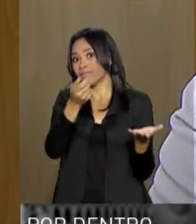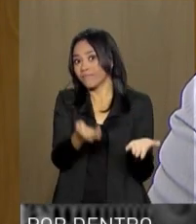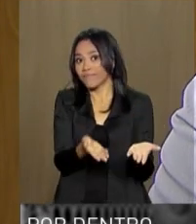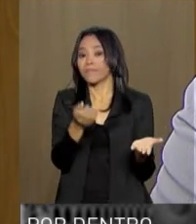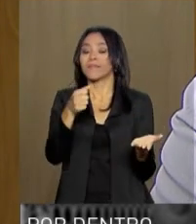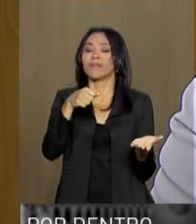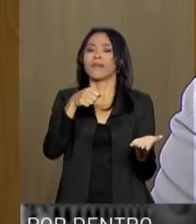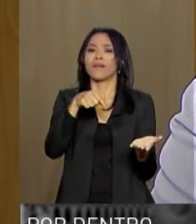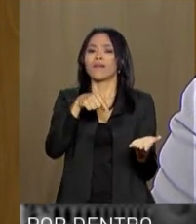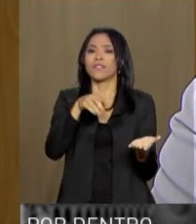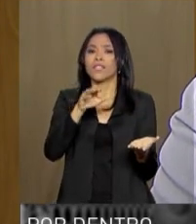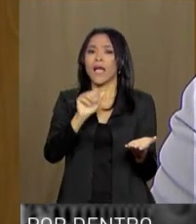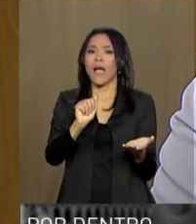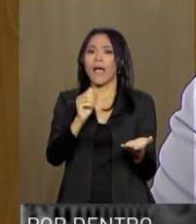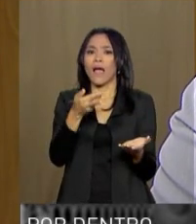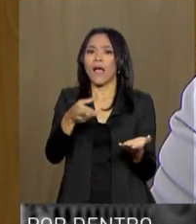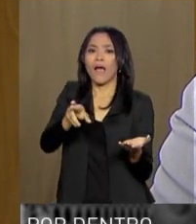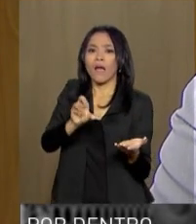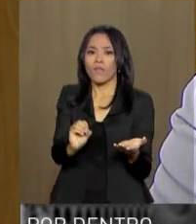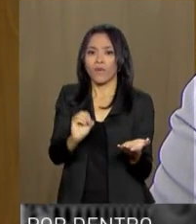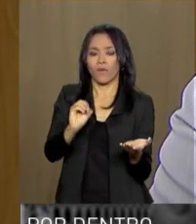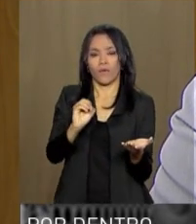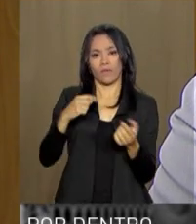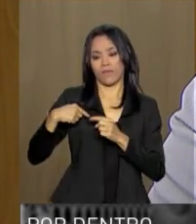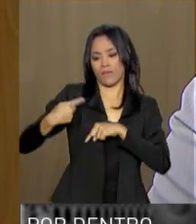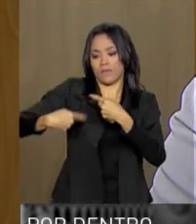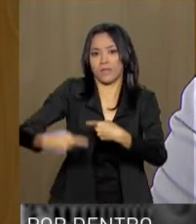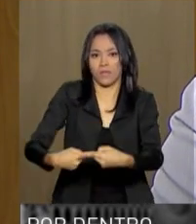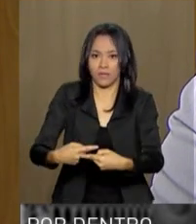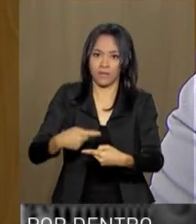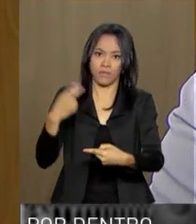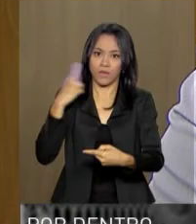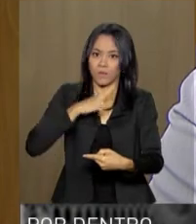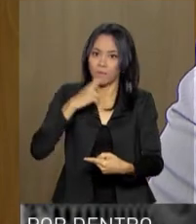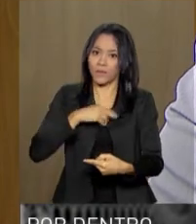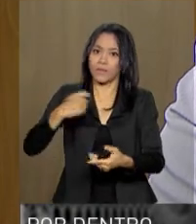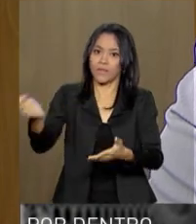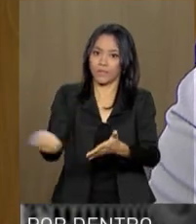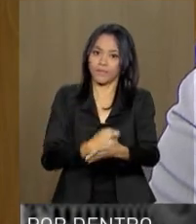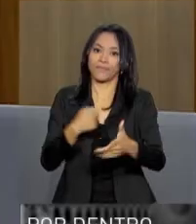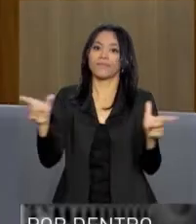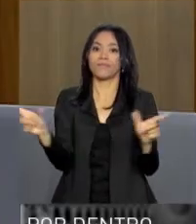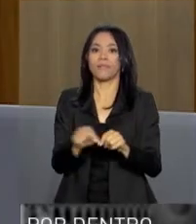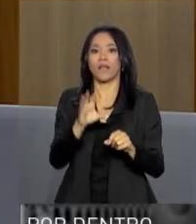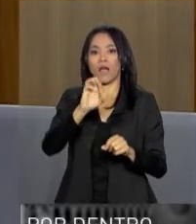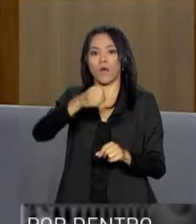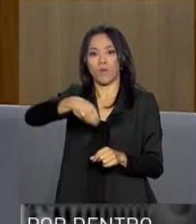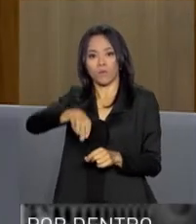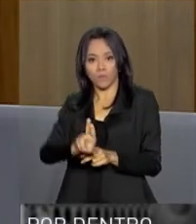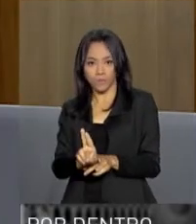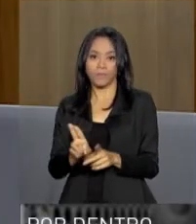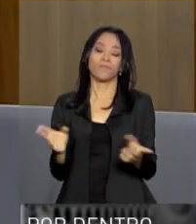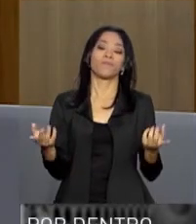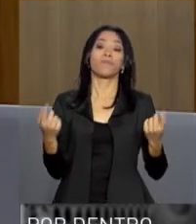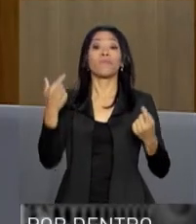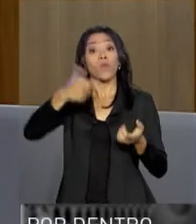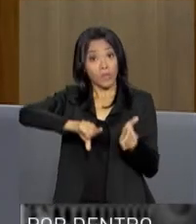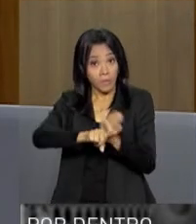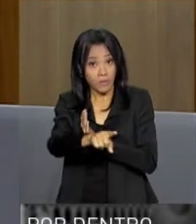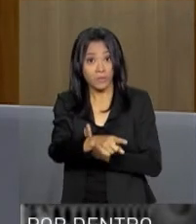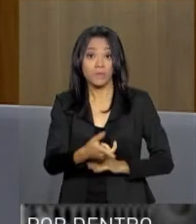pela pelas nações unidas é o mais breve possível marcos antônio de jesus mas há uma pergunta para o nosso